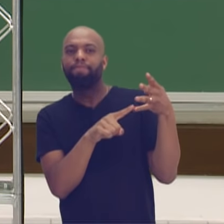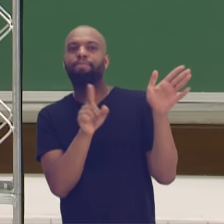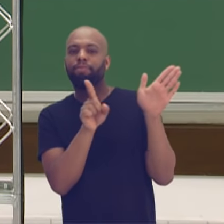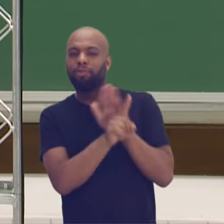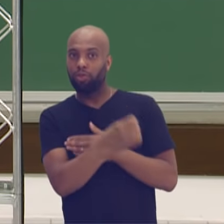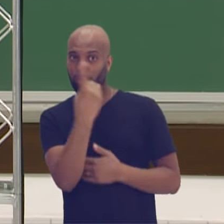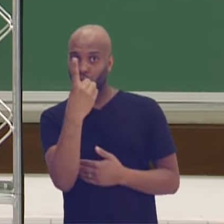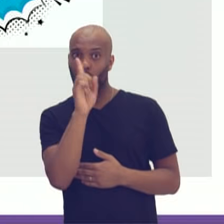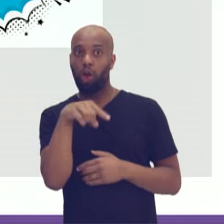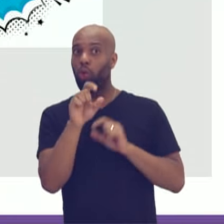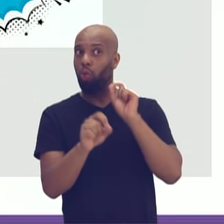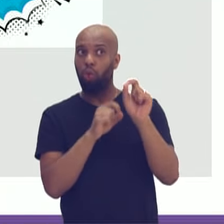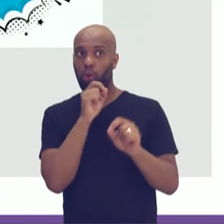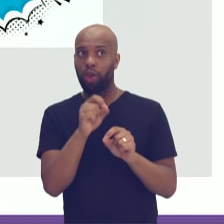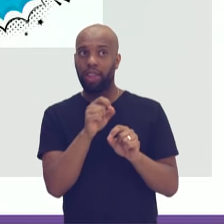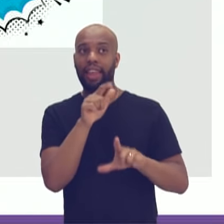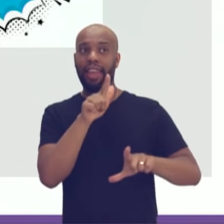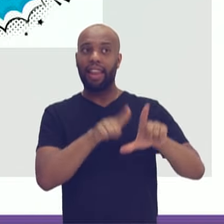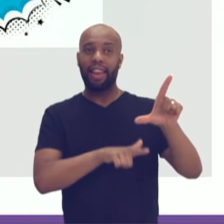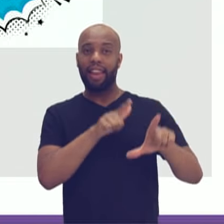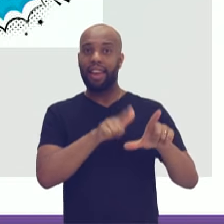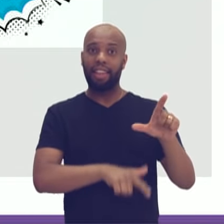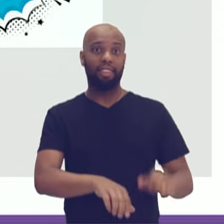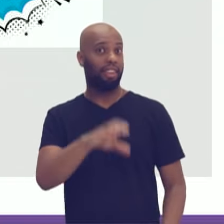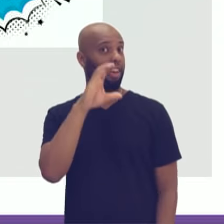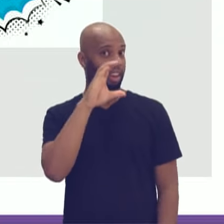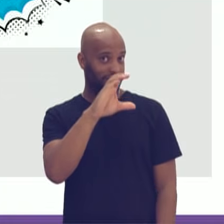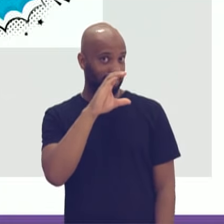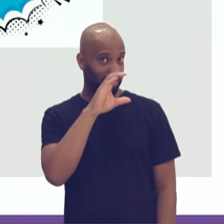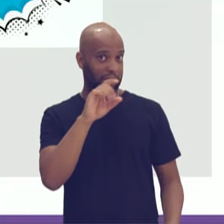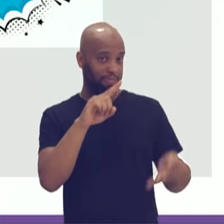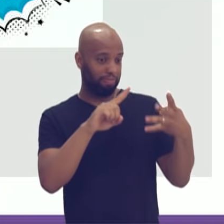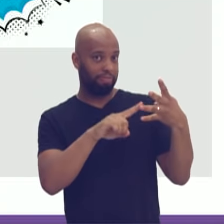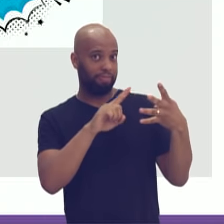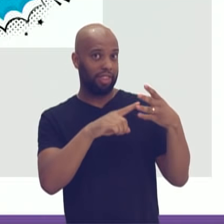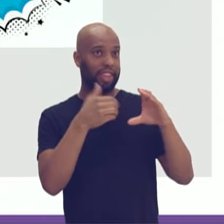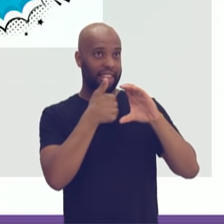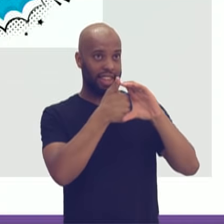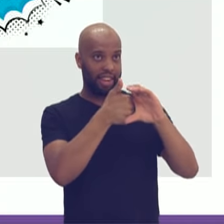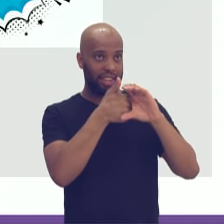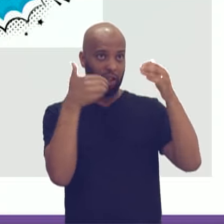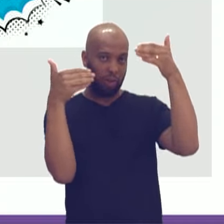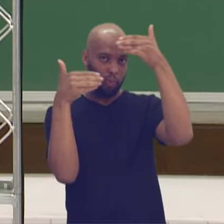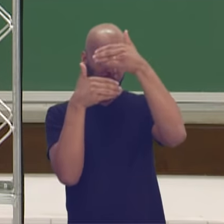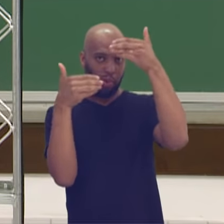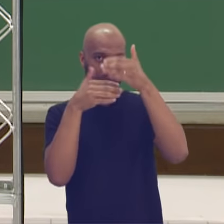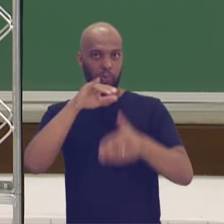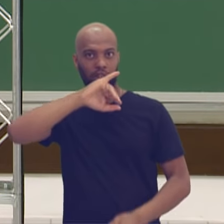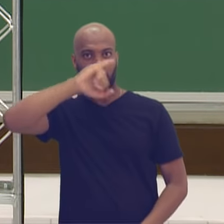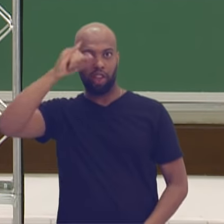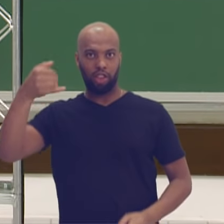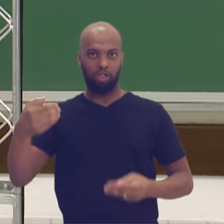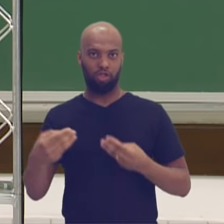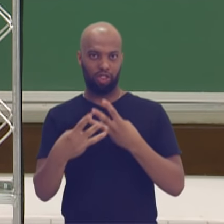quiz é C, cristãos, muçulmanos e judeus. Vamos fazer agora a